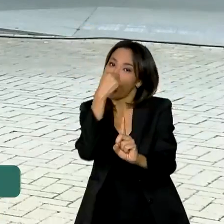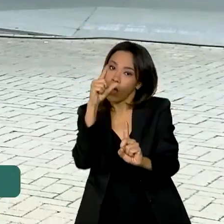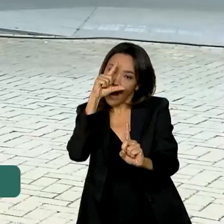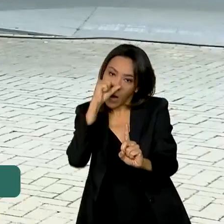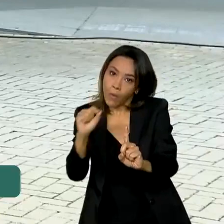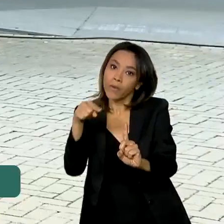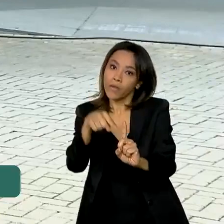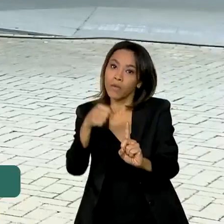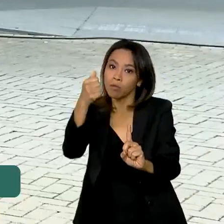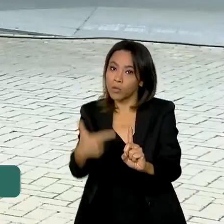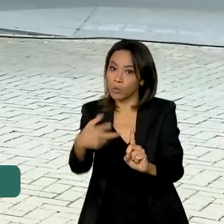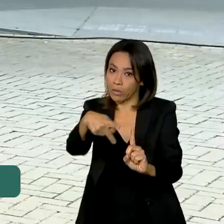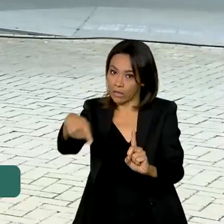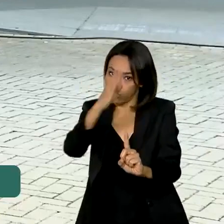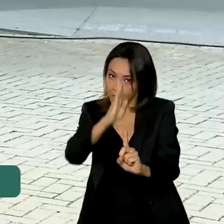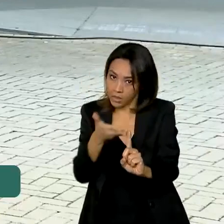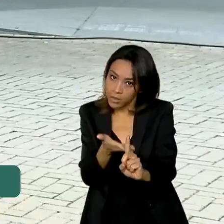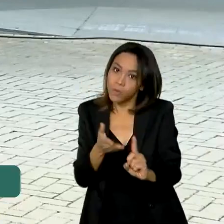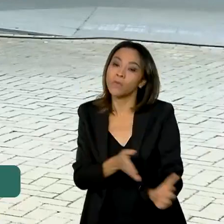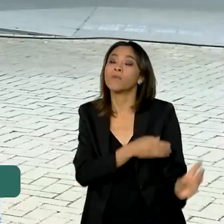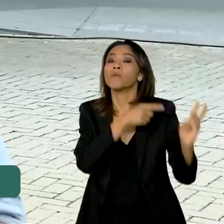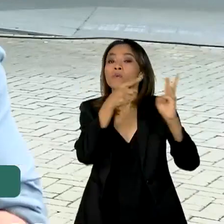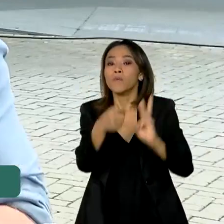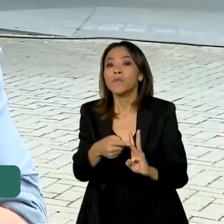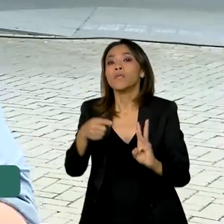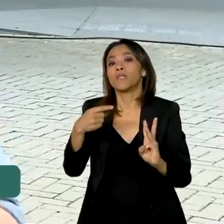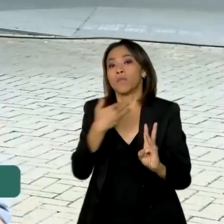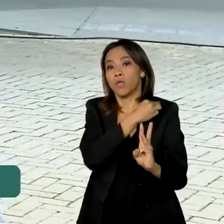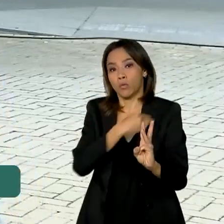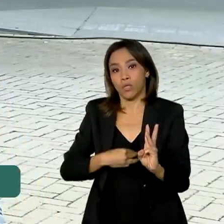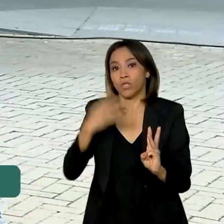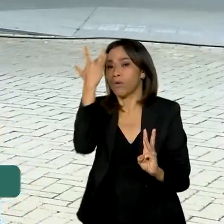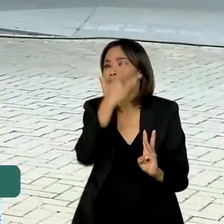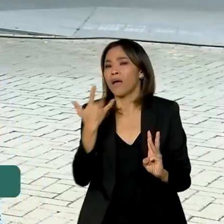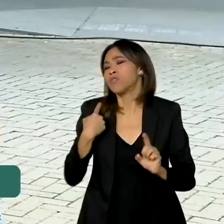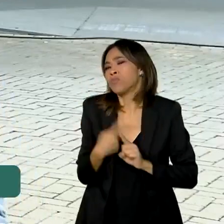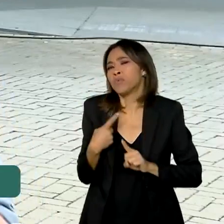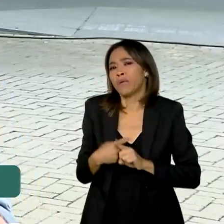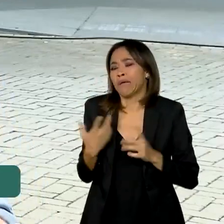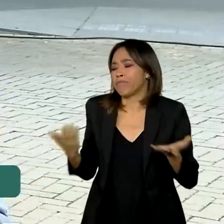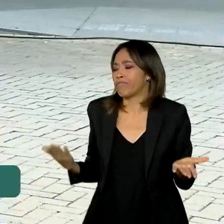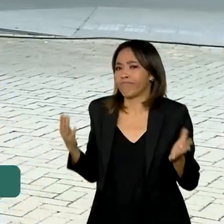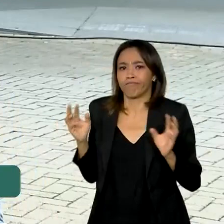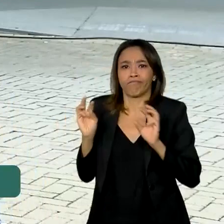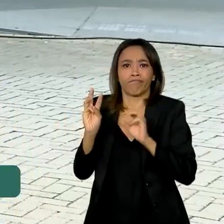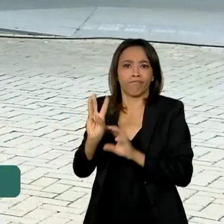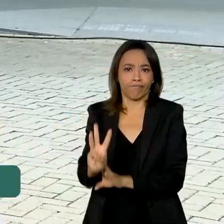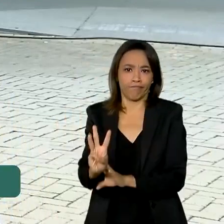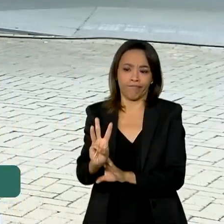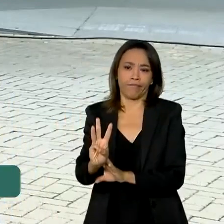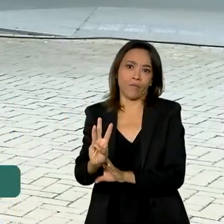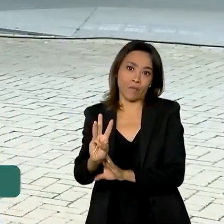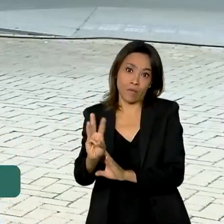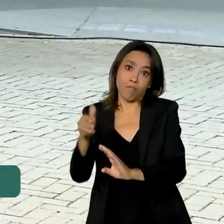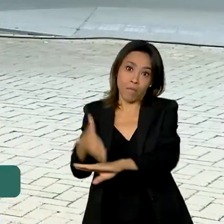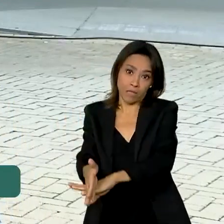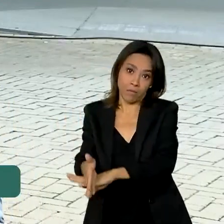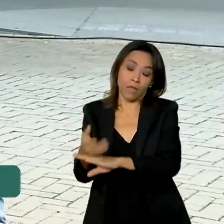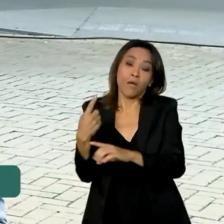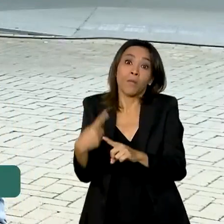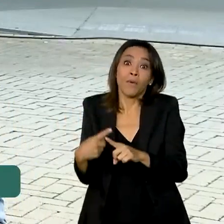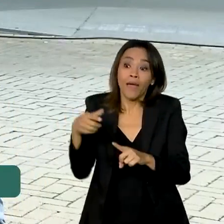alguns ministros, dentre eles Fernando Haddad. E por que tudo isso? Porque o setor automobilístico é um dos